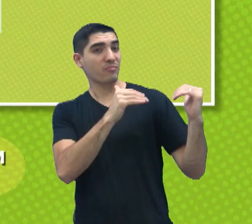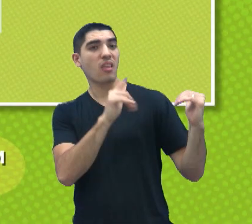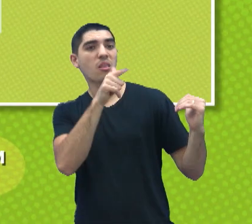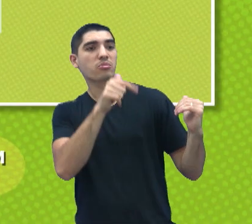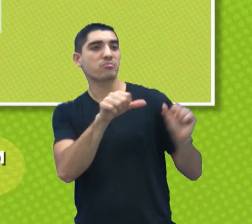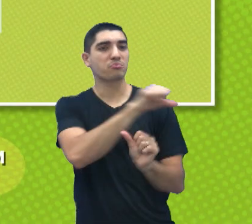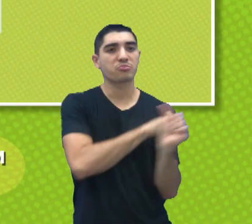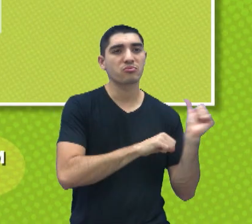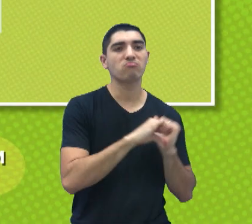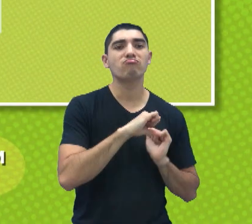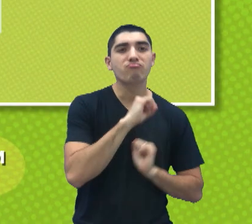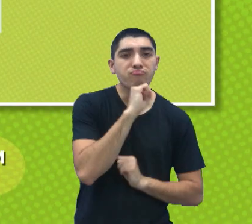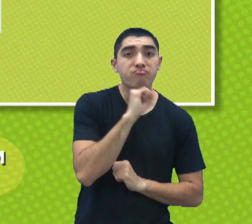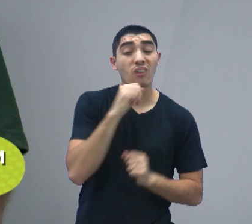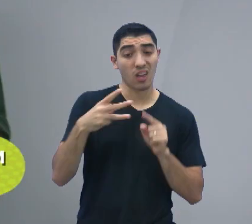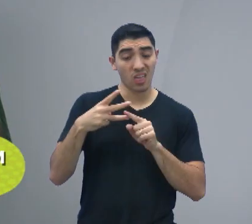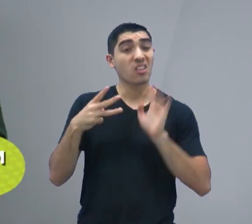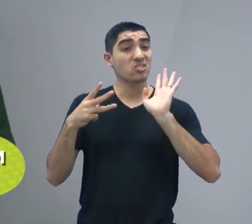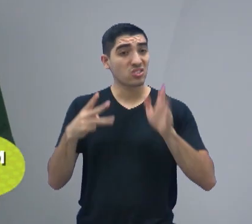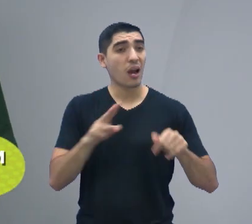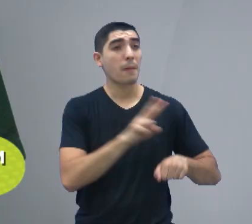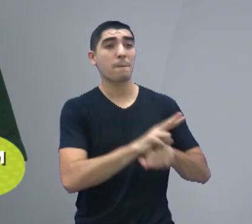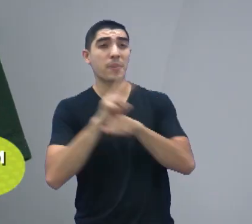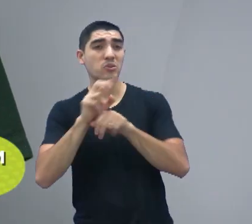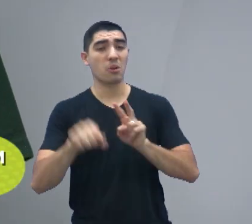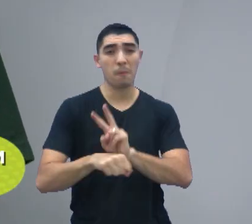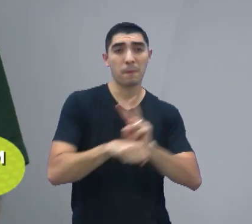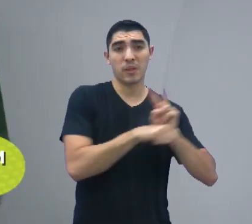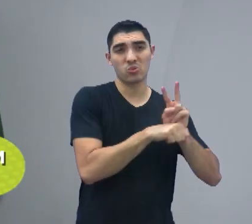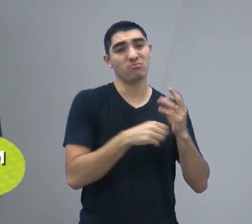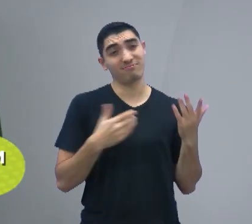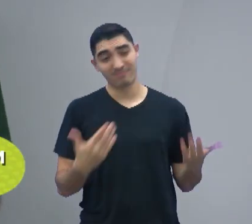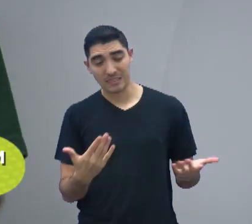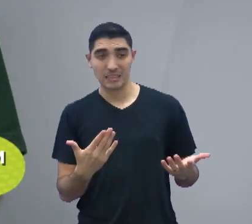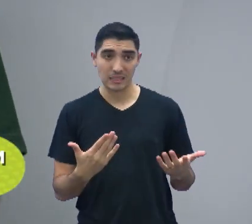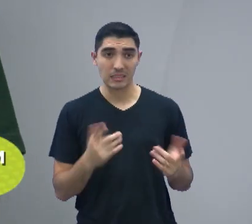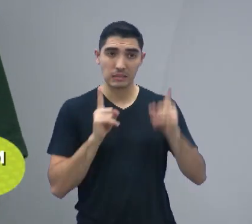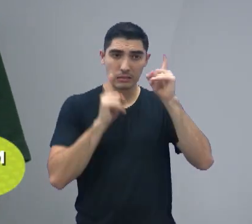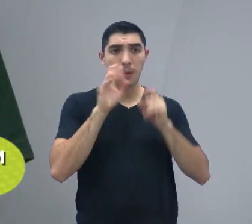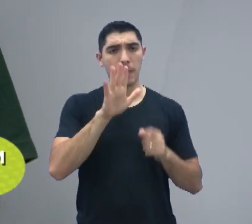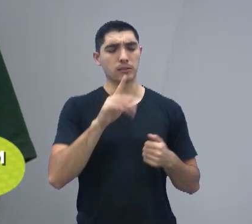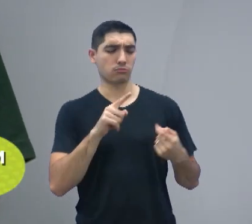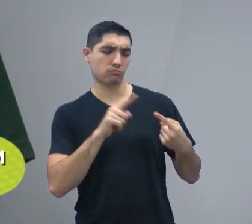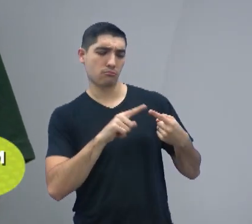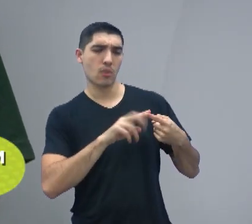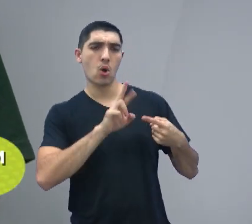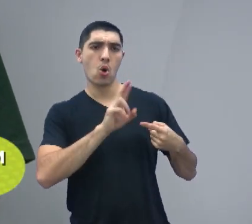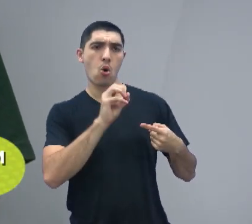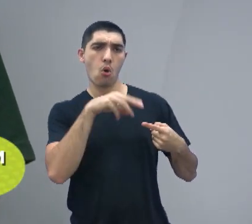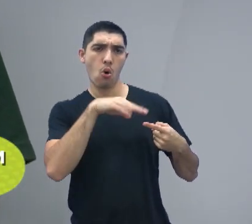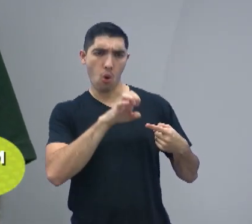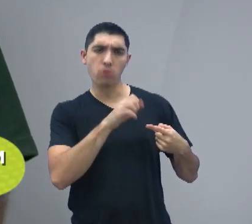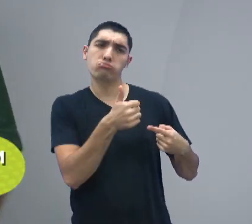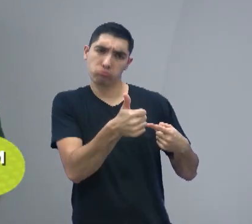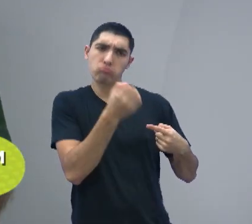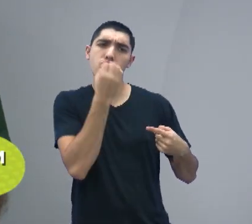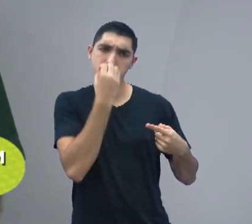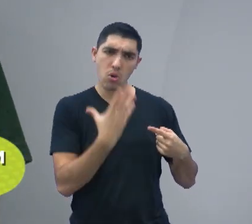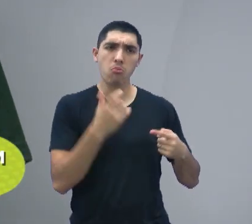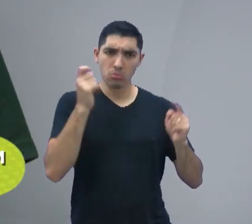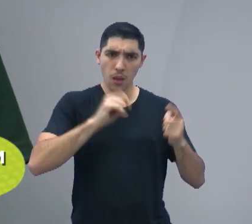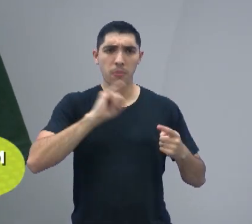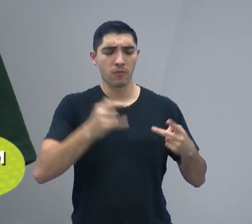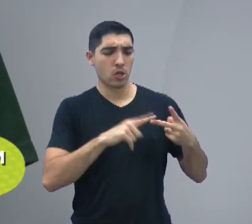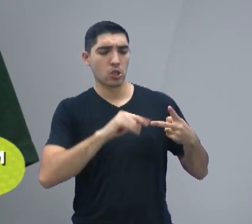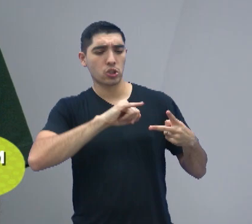muito emprestado depois, então é um ponto de interrogação esses 3 jogadores. Agora, Rony, para mim, ele tem nível de Série A2 sim, pode ser aproveitado, Jefferson